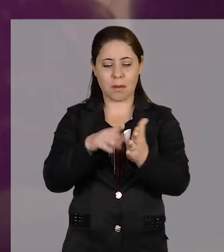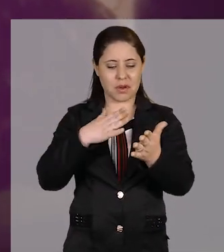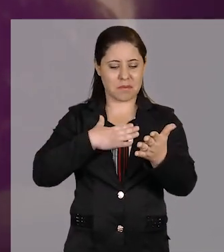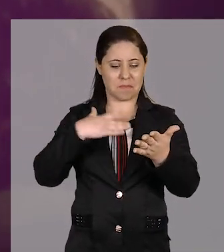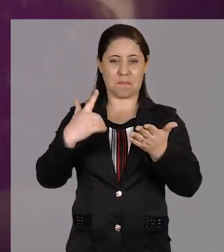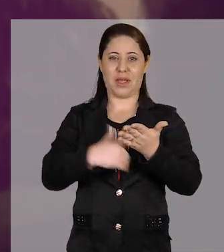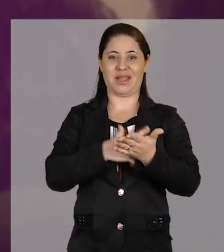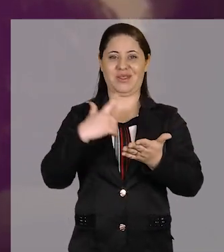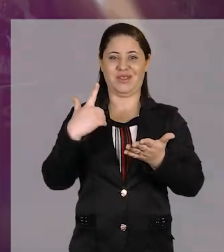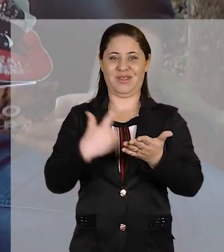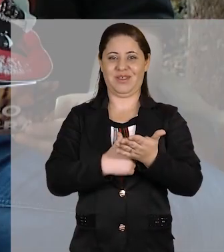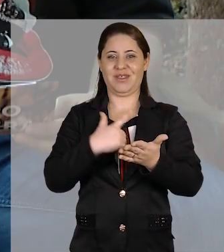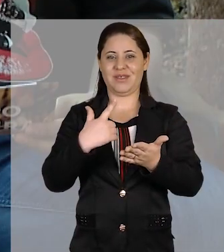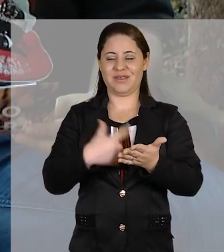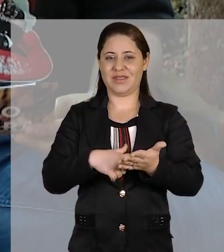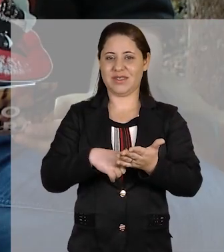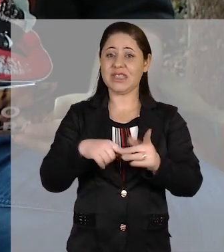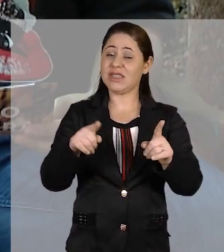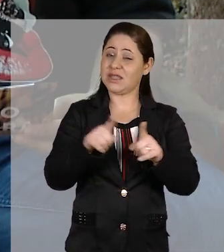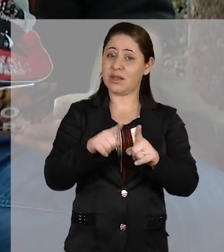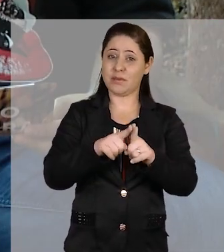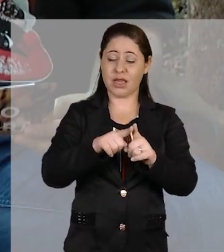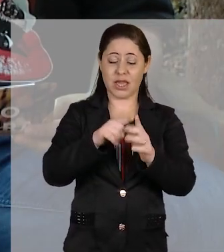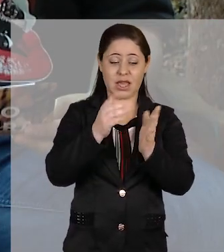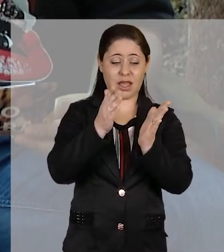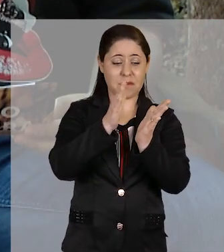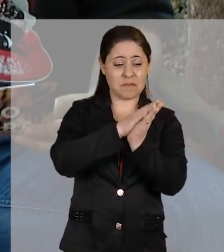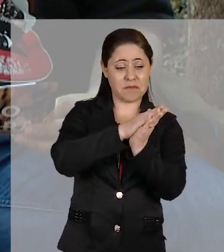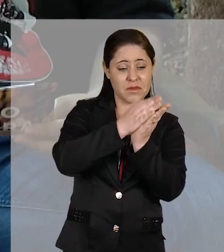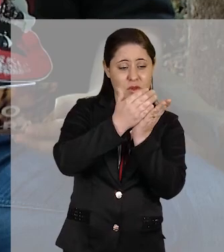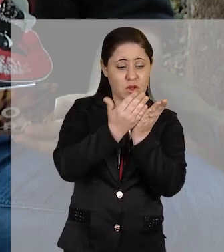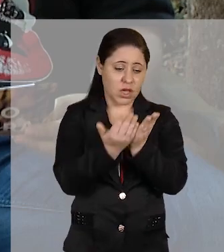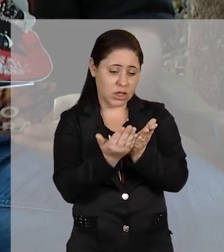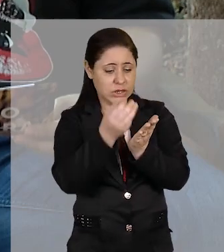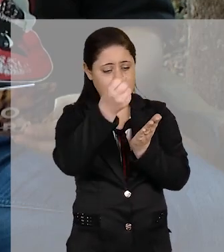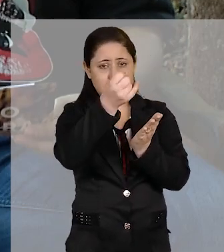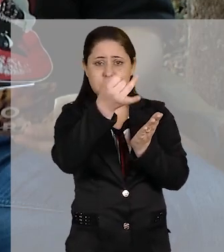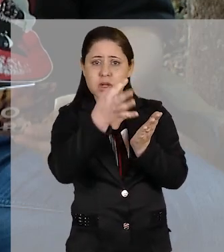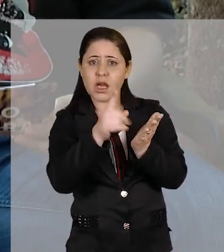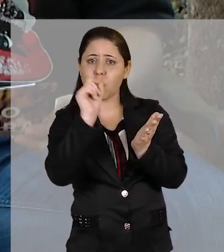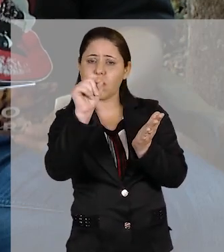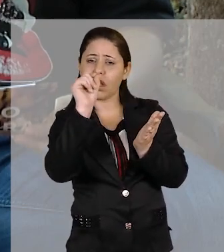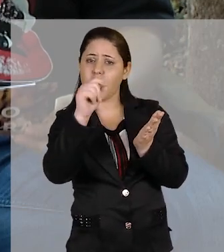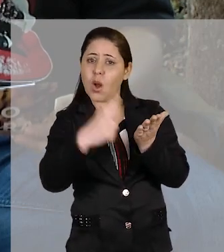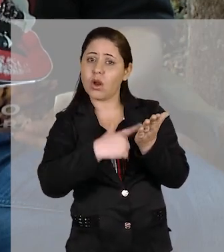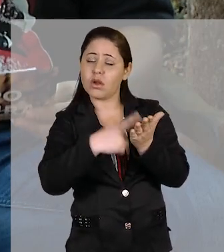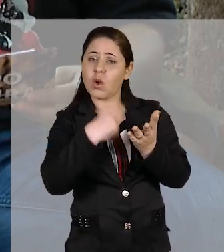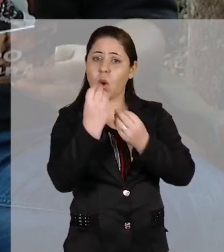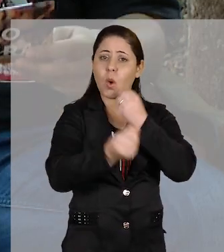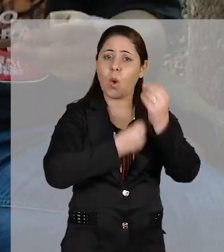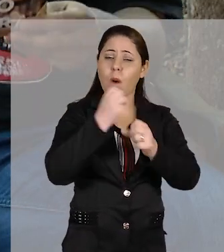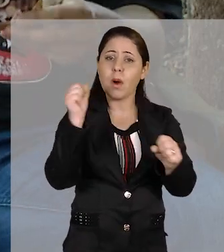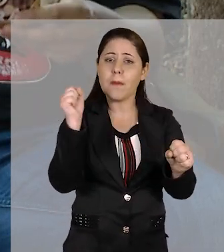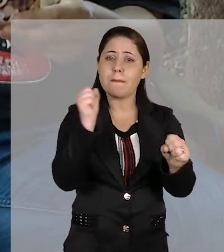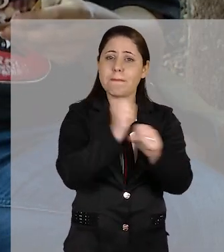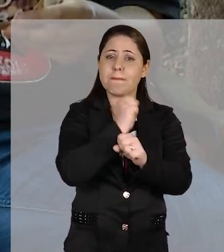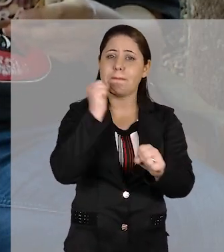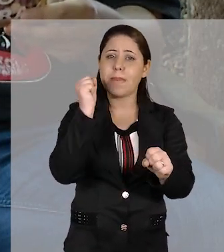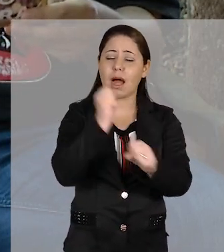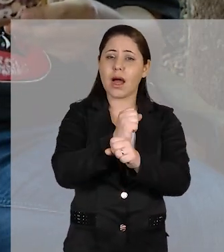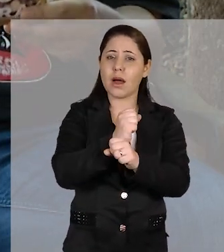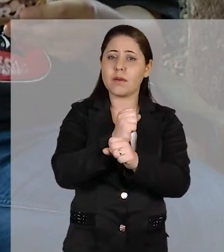né, no meu livro, inclusive na contracapa, né, explicando o que é esse livro, que ele classificou como uma